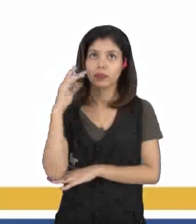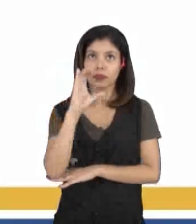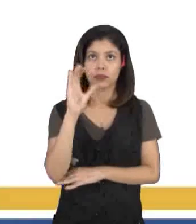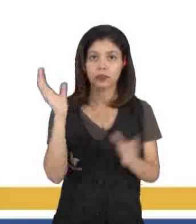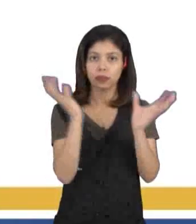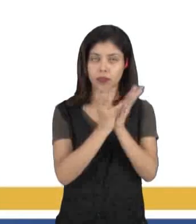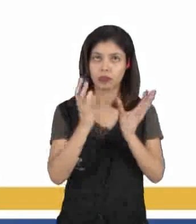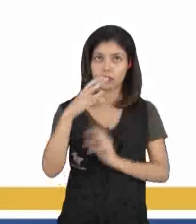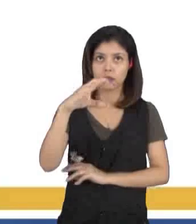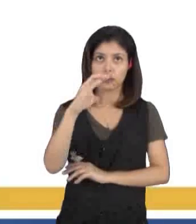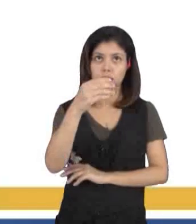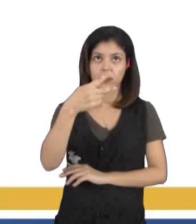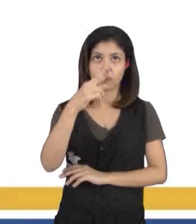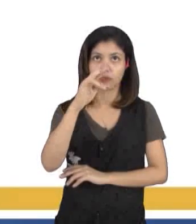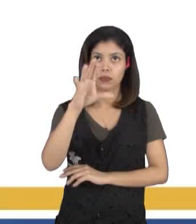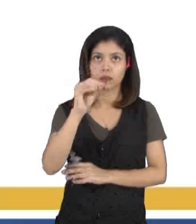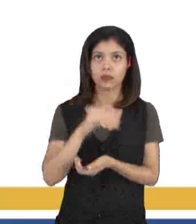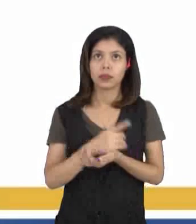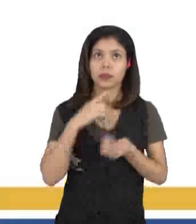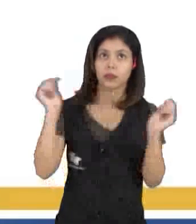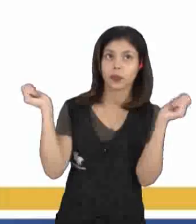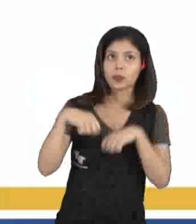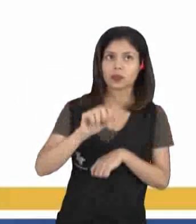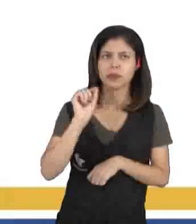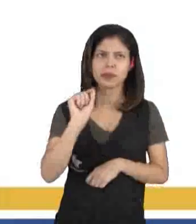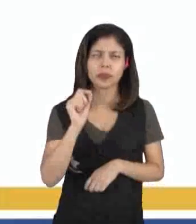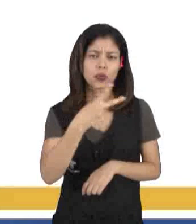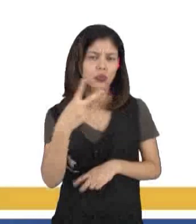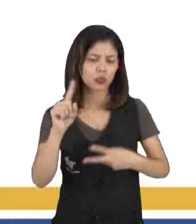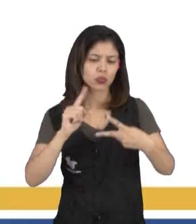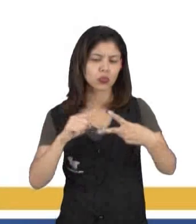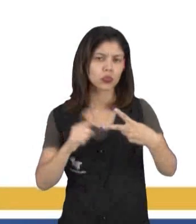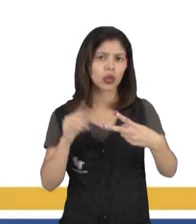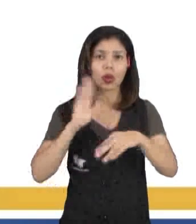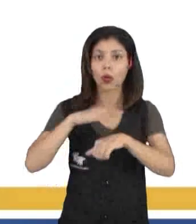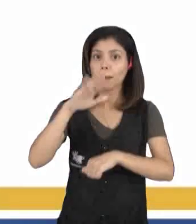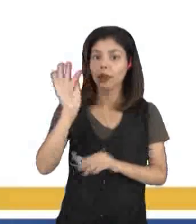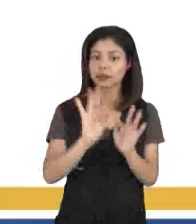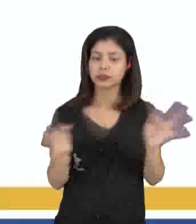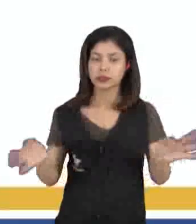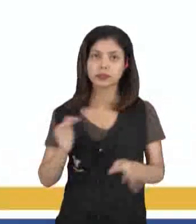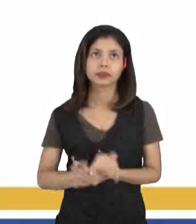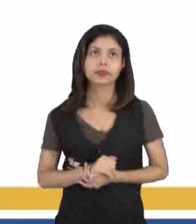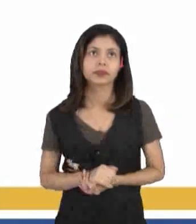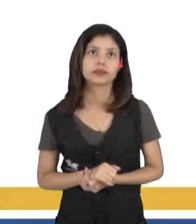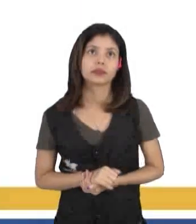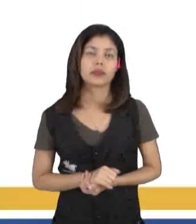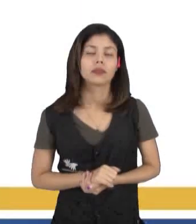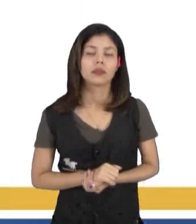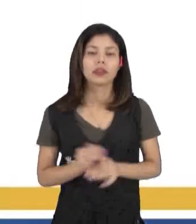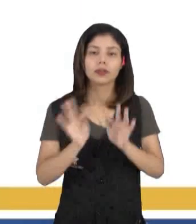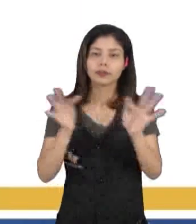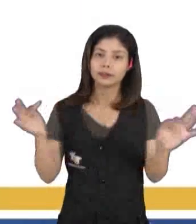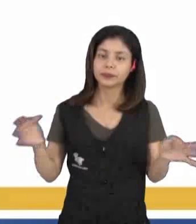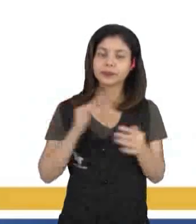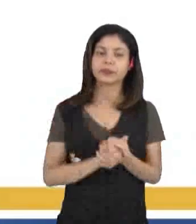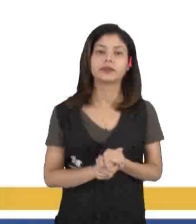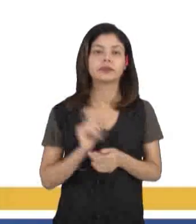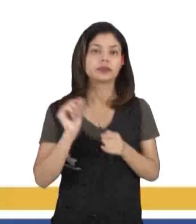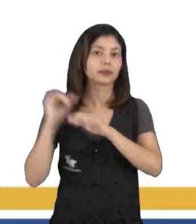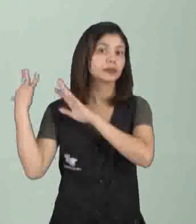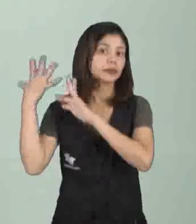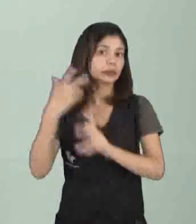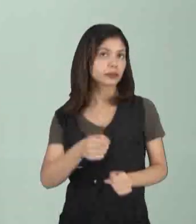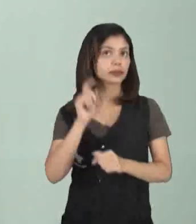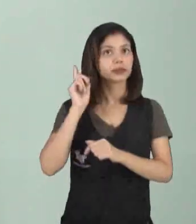período composto é aquele que ele possui o quê? Duas orações ou mais, tá certo? A oração, para